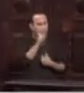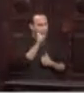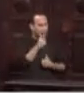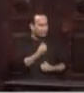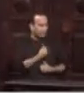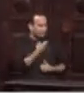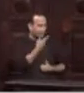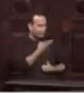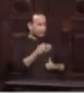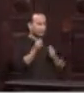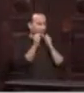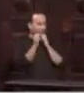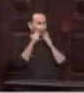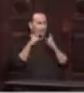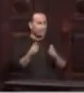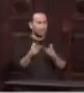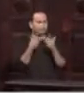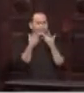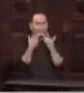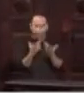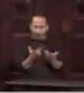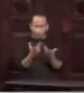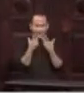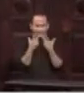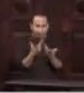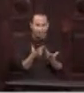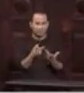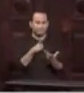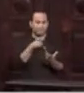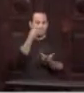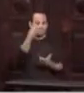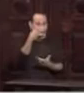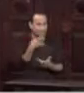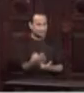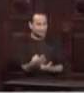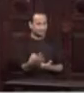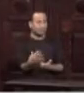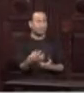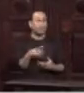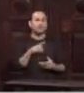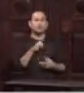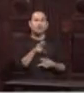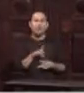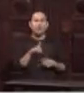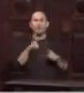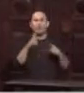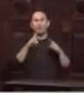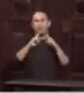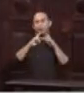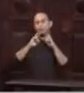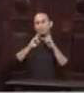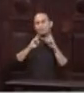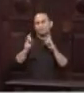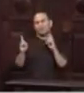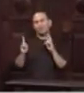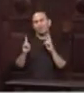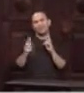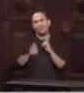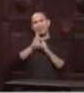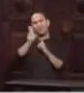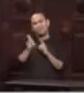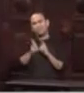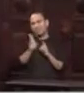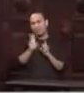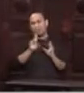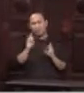presente nessa casa. E fale bastante, Tia Ju. Eu tenho certeza que foi apenas uma discussão sobre intolerância religiosa e não de